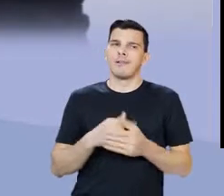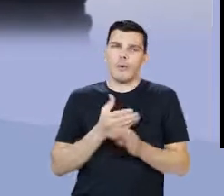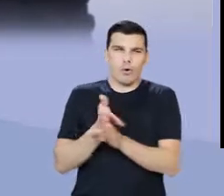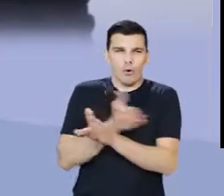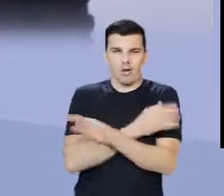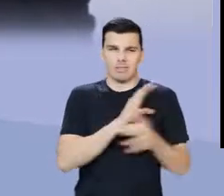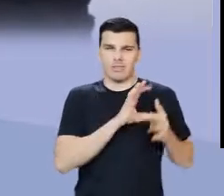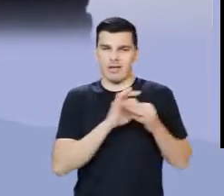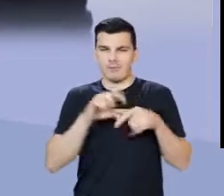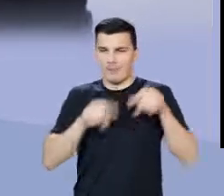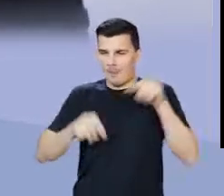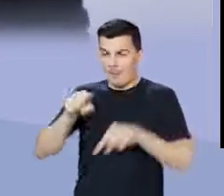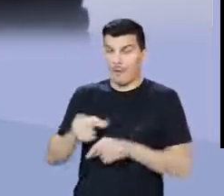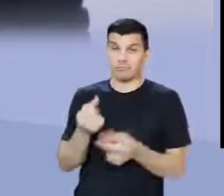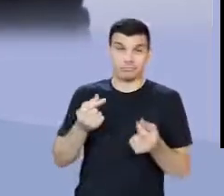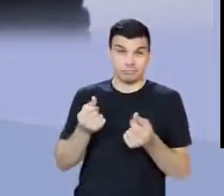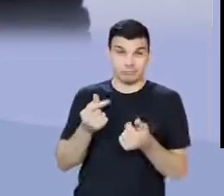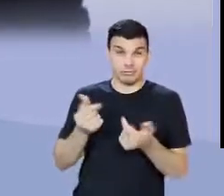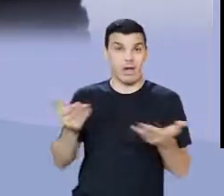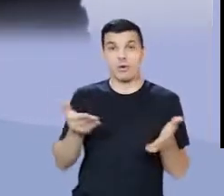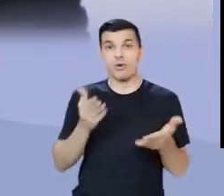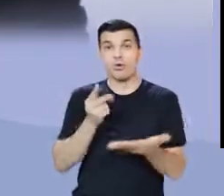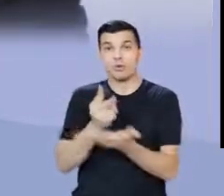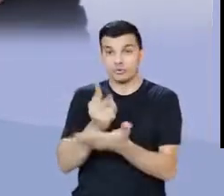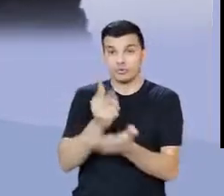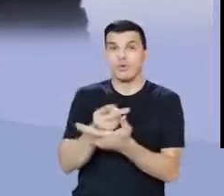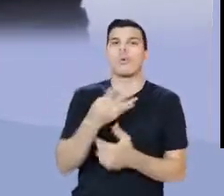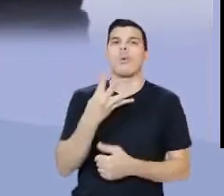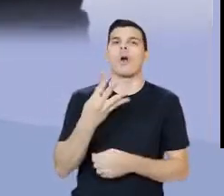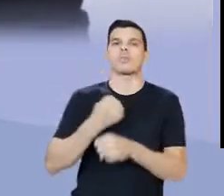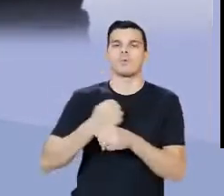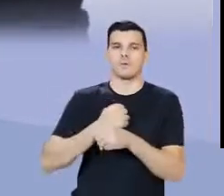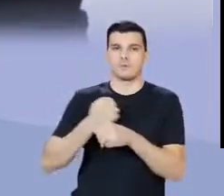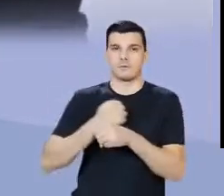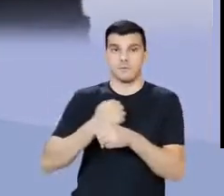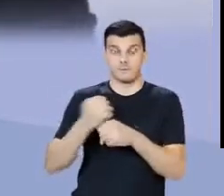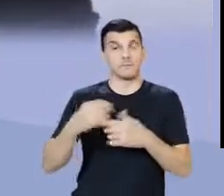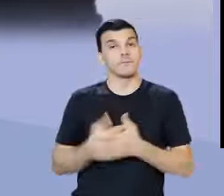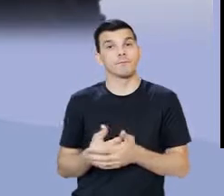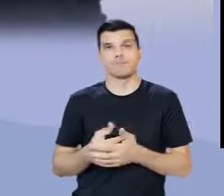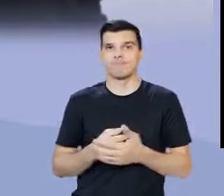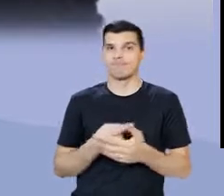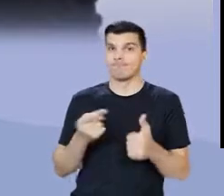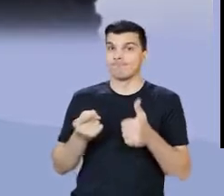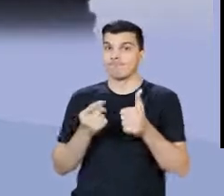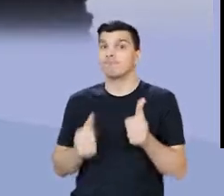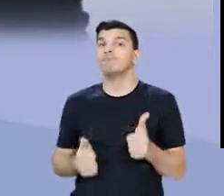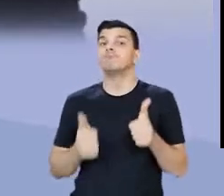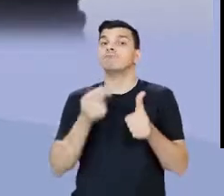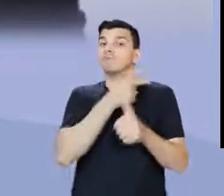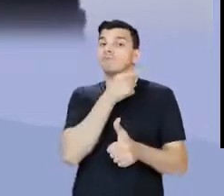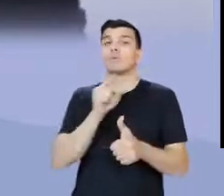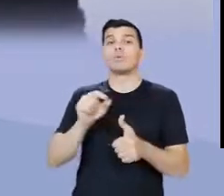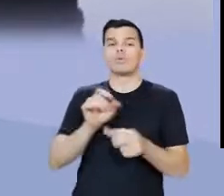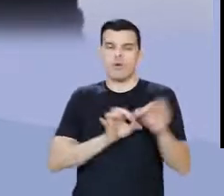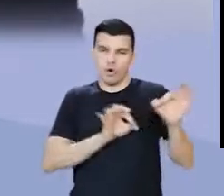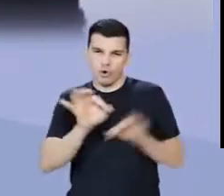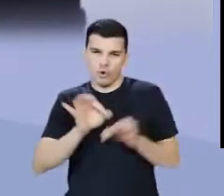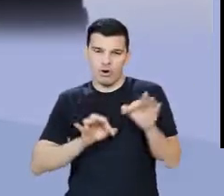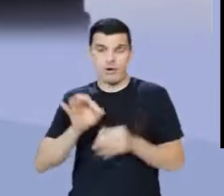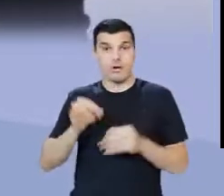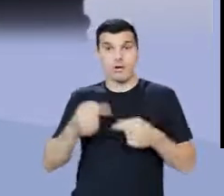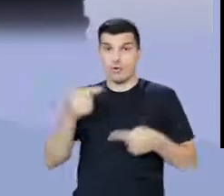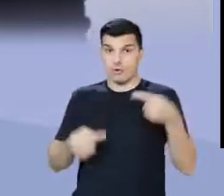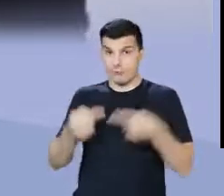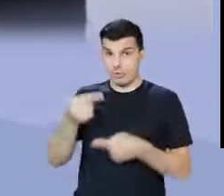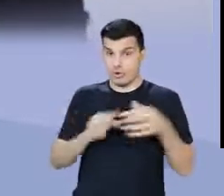uma instabilidade econômica, essa instabilidade continua durante esses 4 anos. Um ponto positivo vai ser justamente a arrumada da